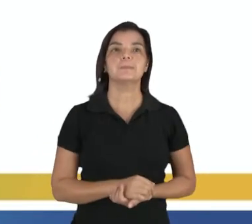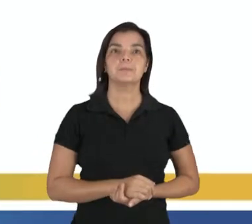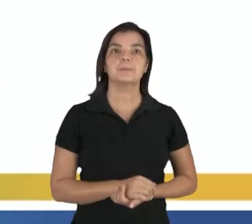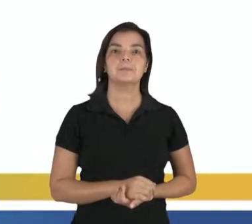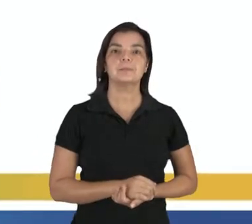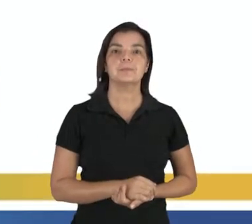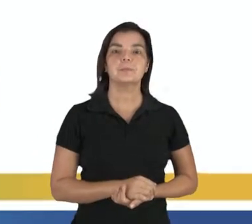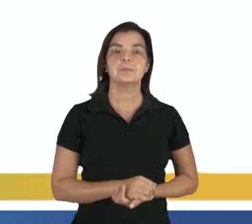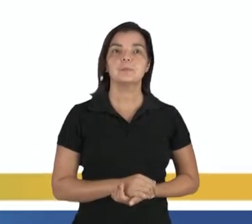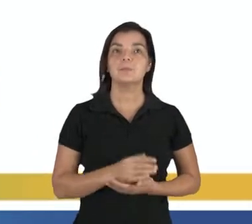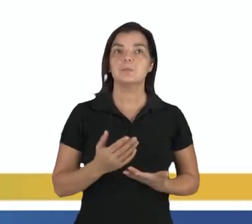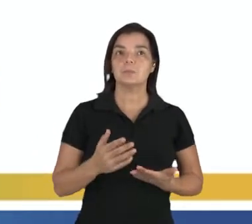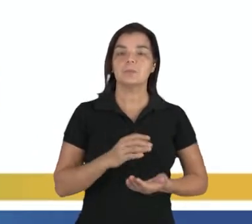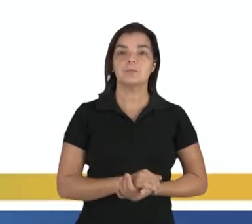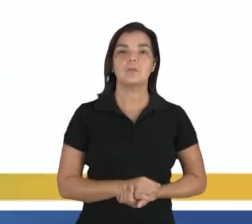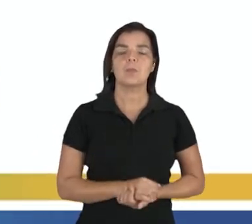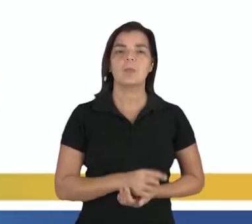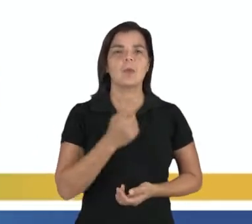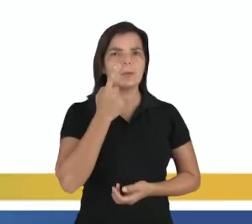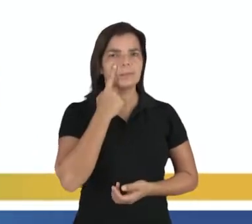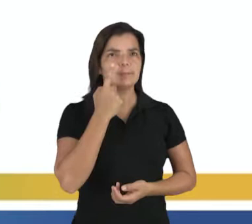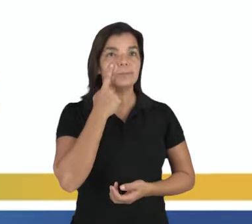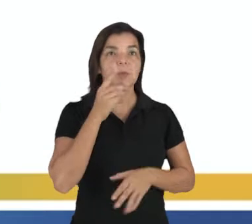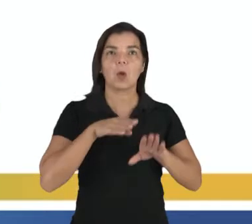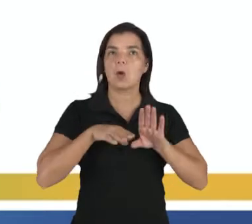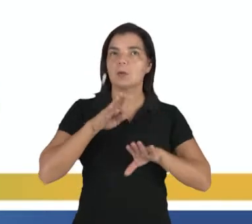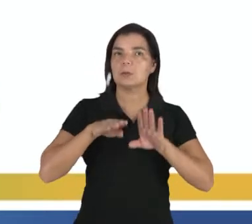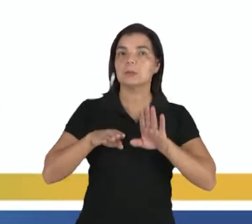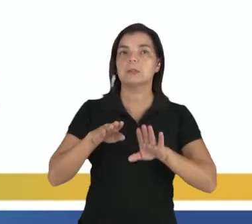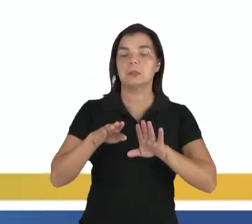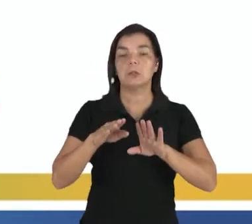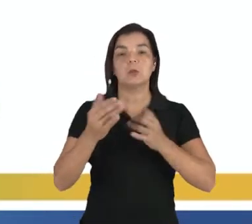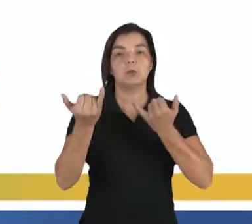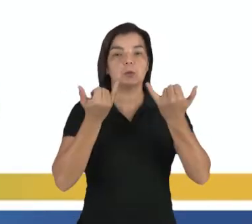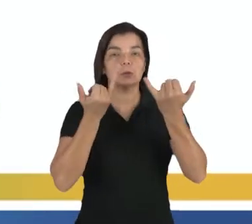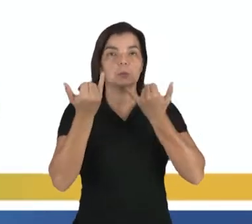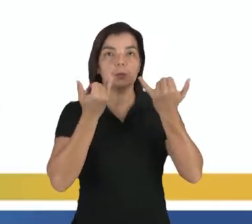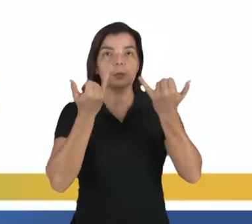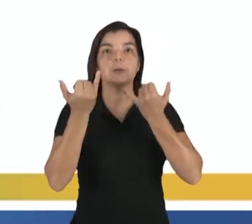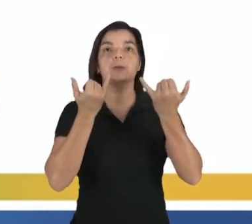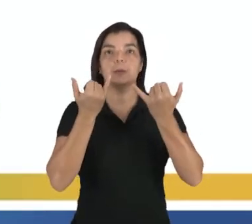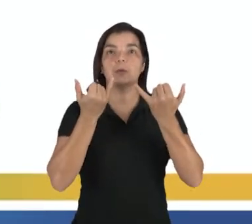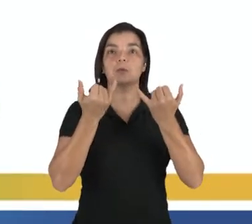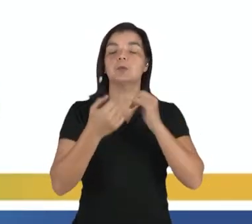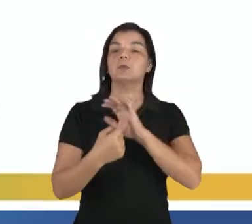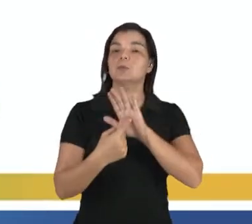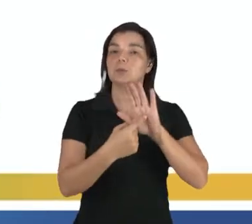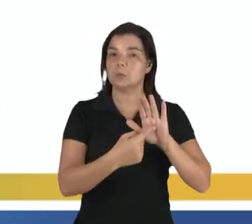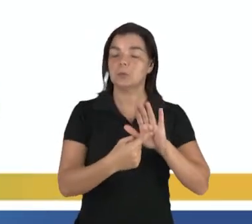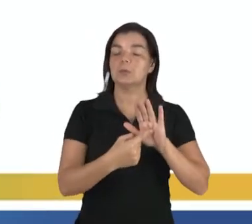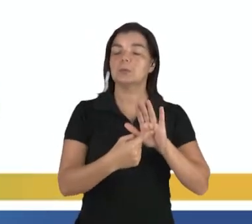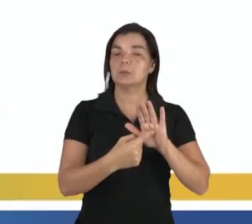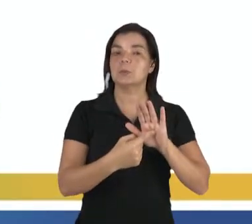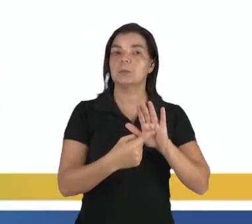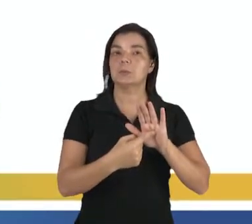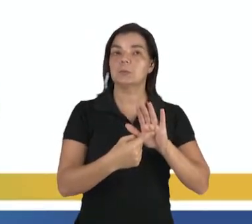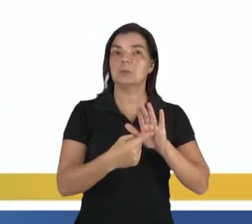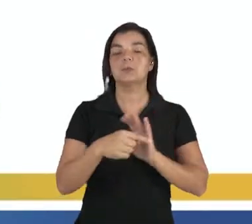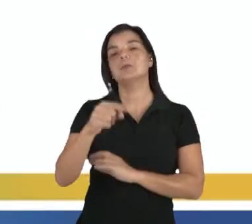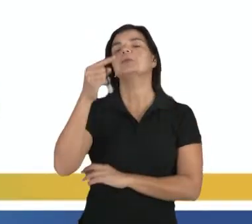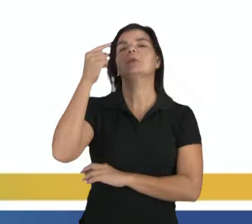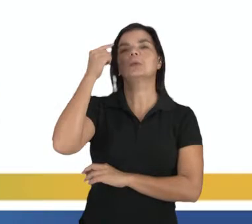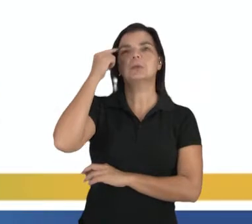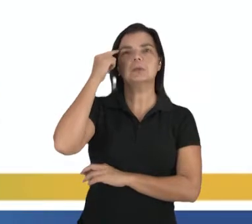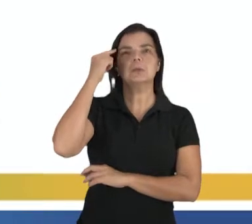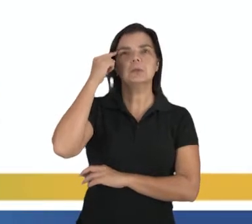sociais. Fique atento, muitas vezes essas informações que podem